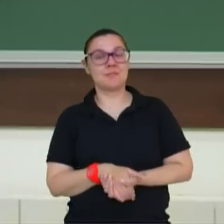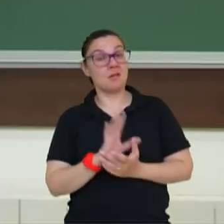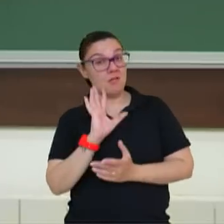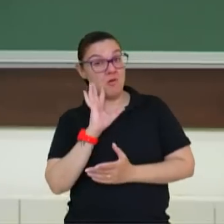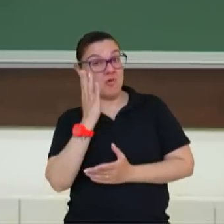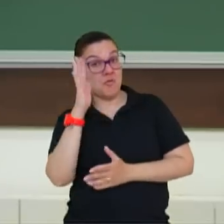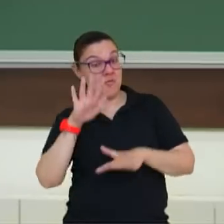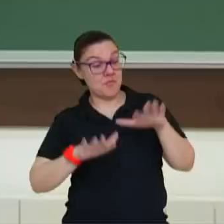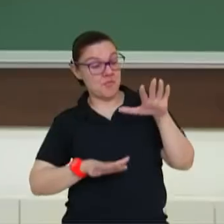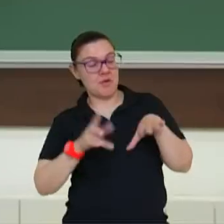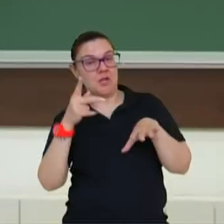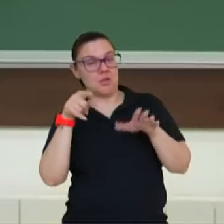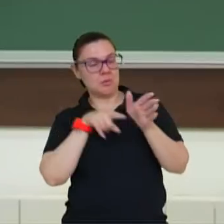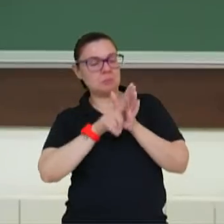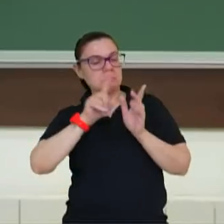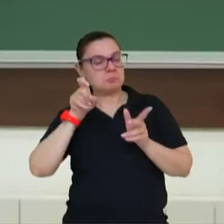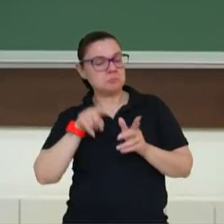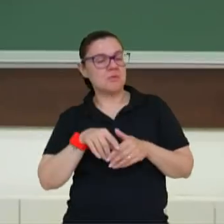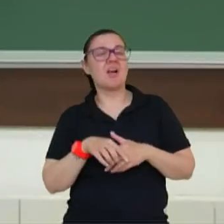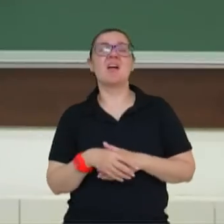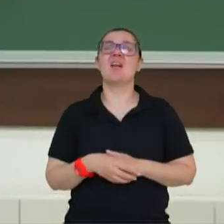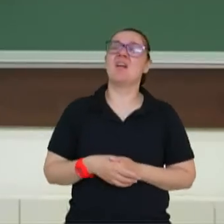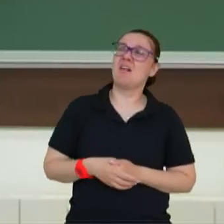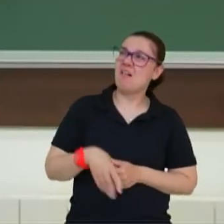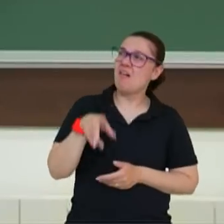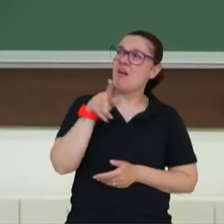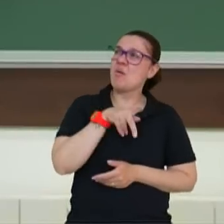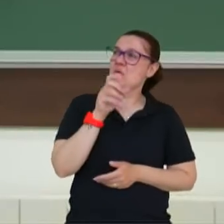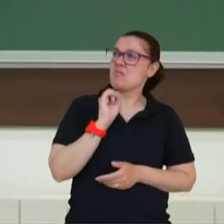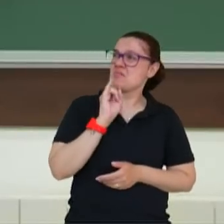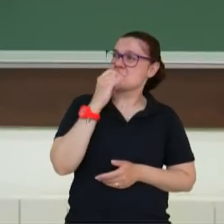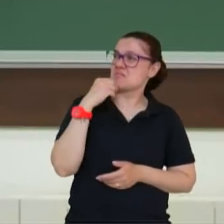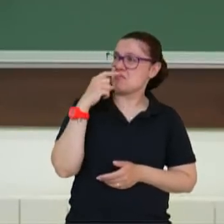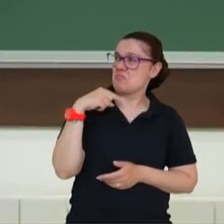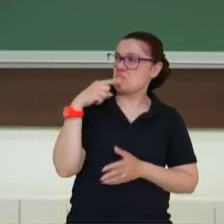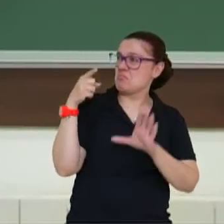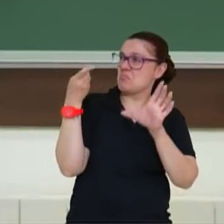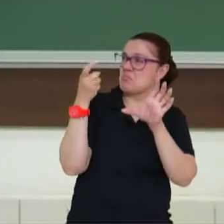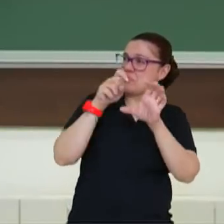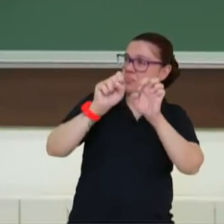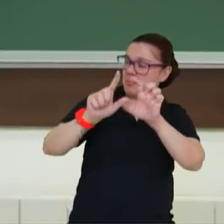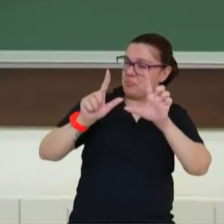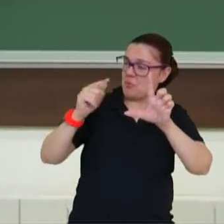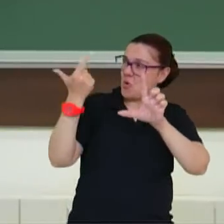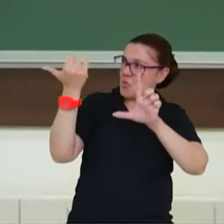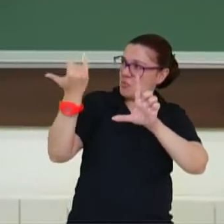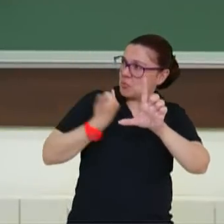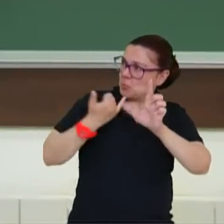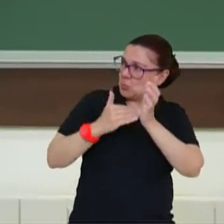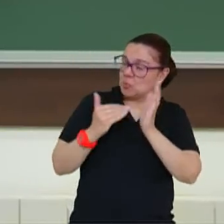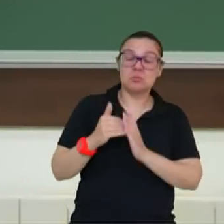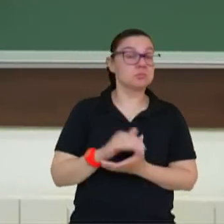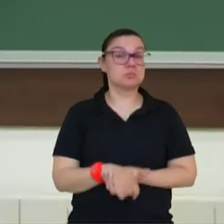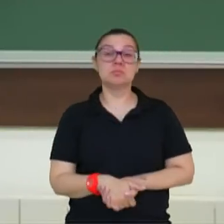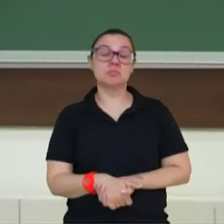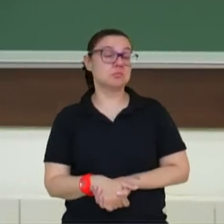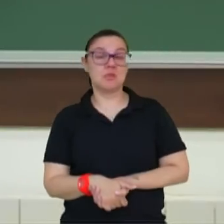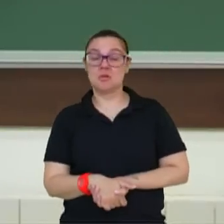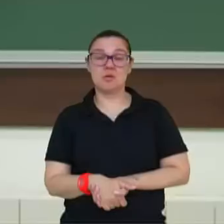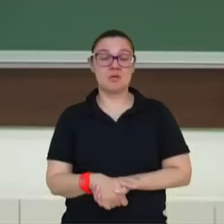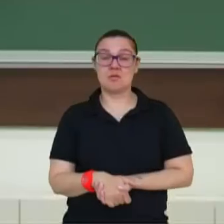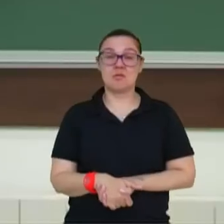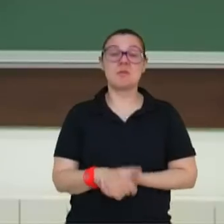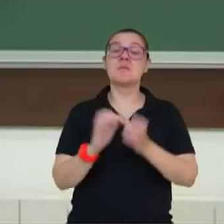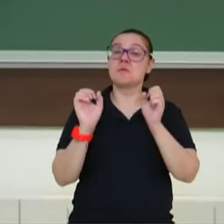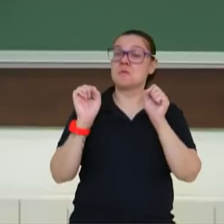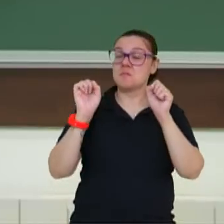seria essa a sua pergunta. Ah, prof, então se eu não clicar, eu não vou ter a informação inteira do texto. Sim, o